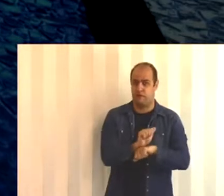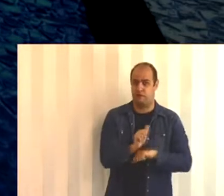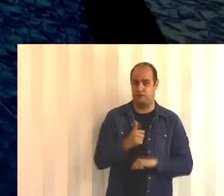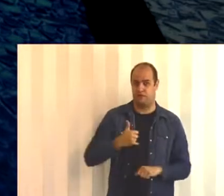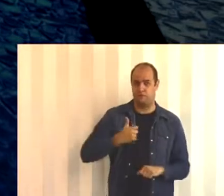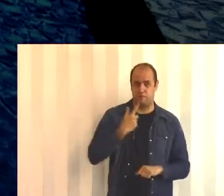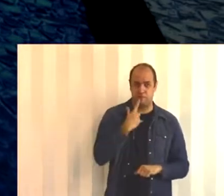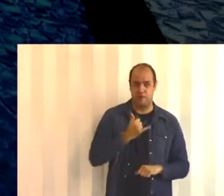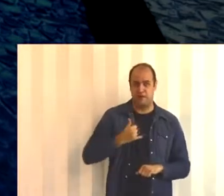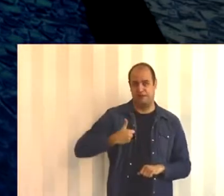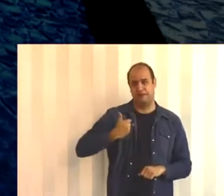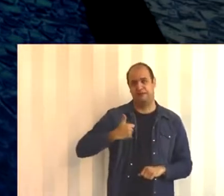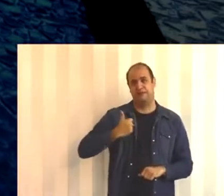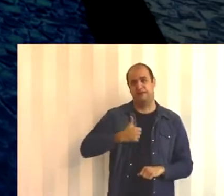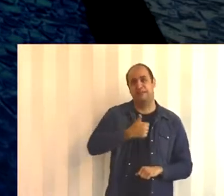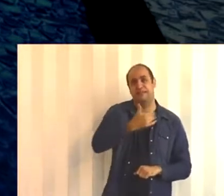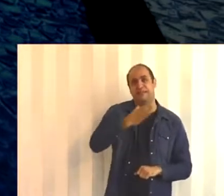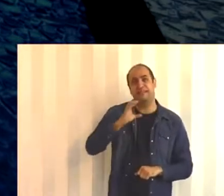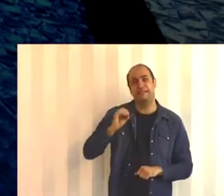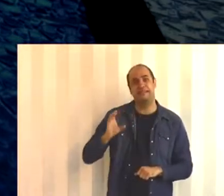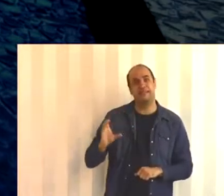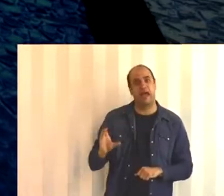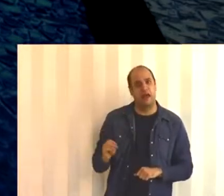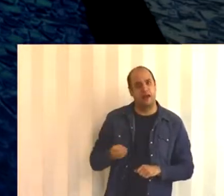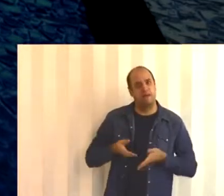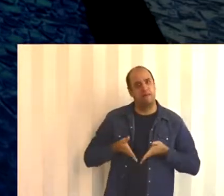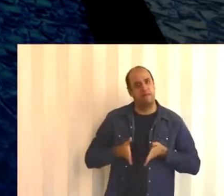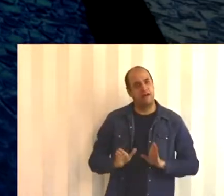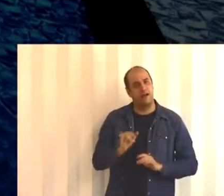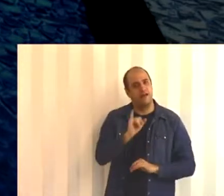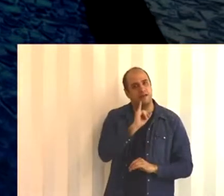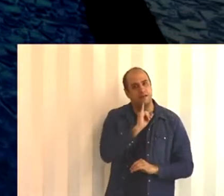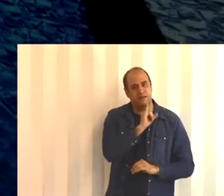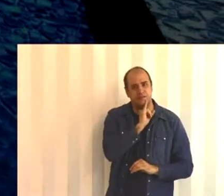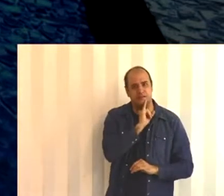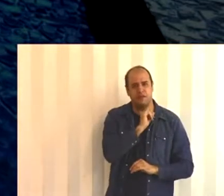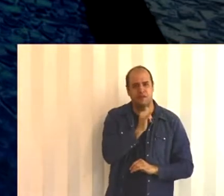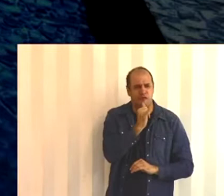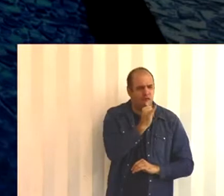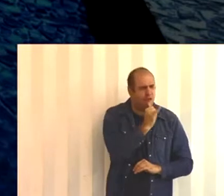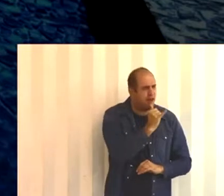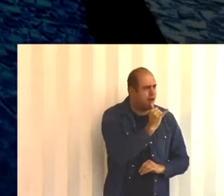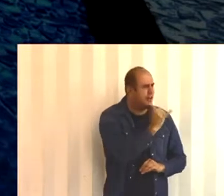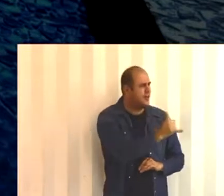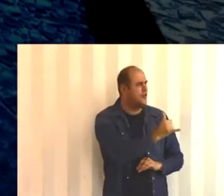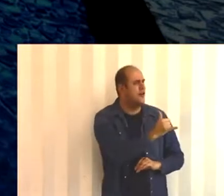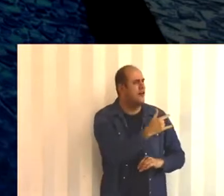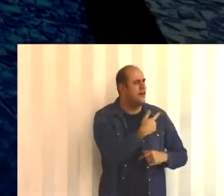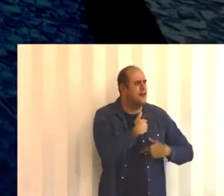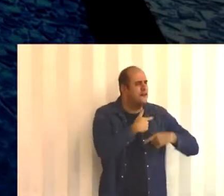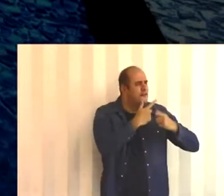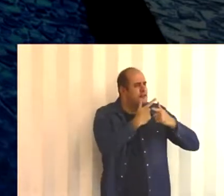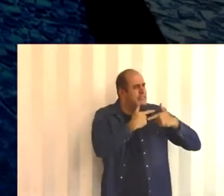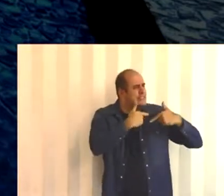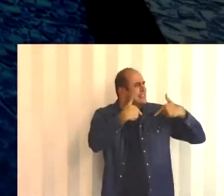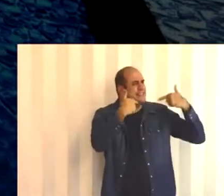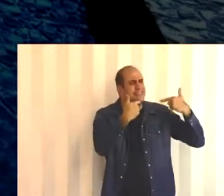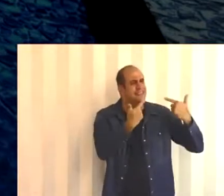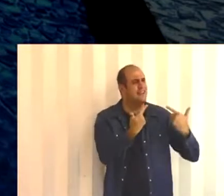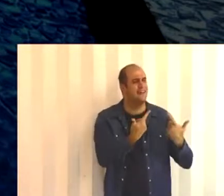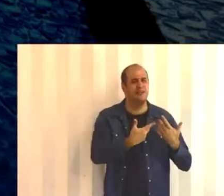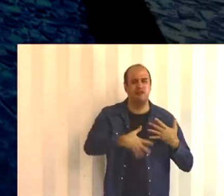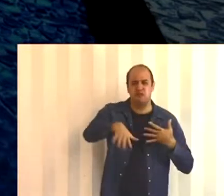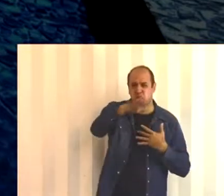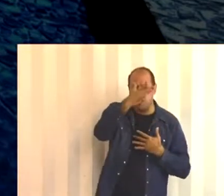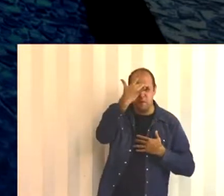quando lhe nasceu Isaque, seu filho. E disse Sara: Deus me deu motivo de riso, e todo aquele